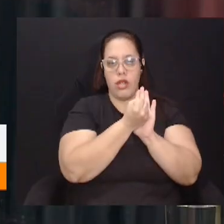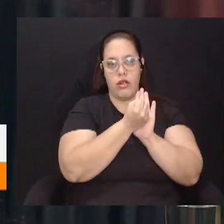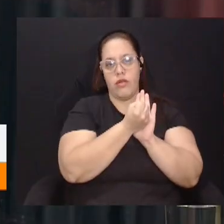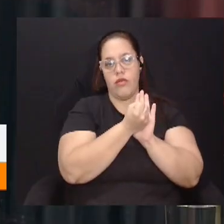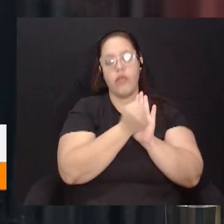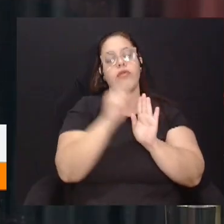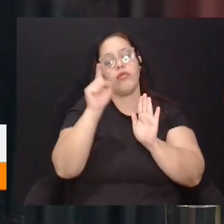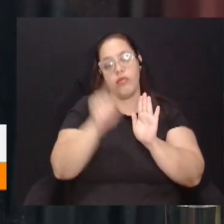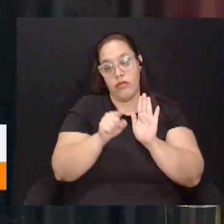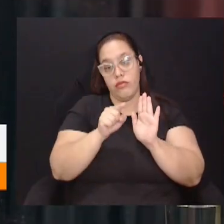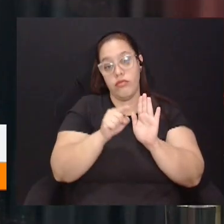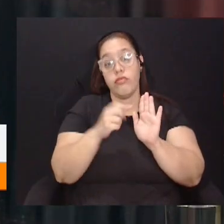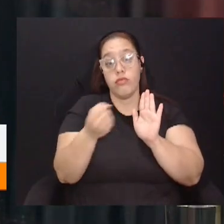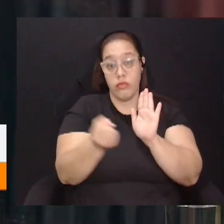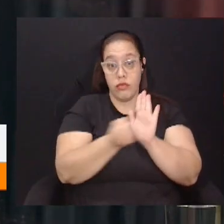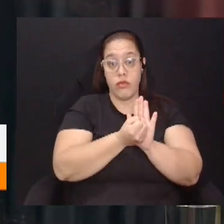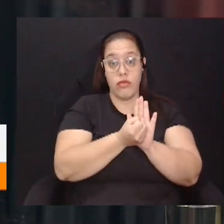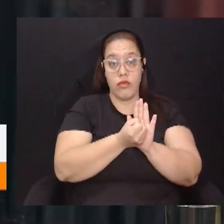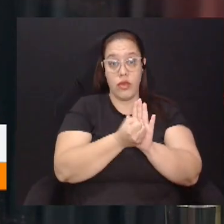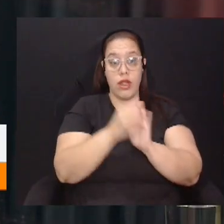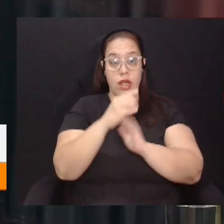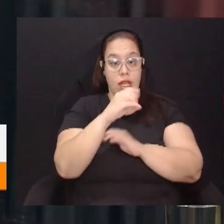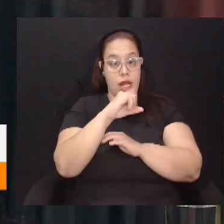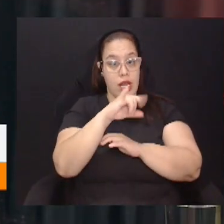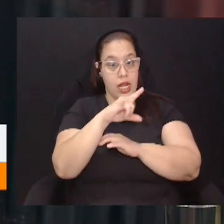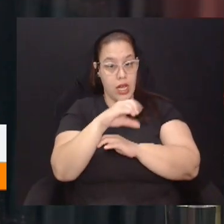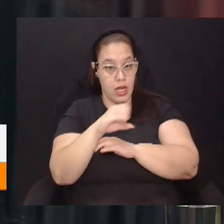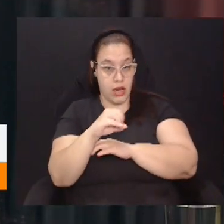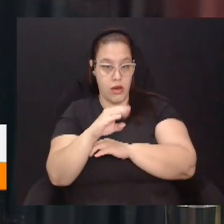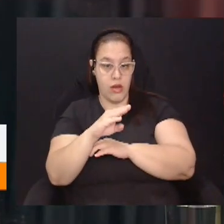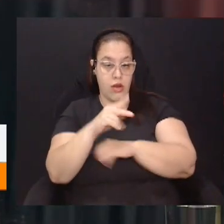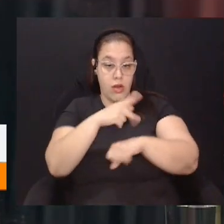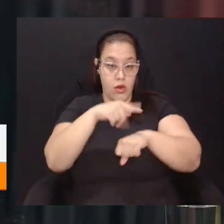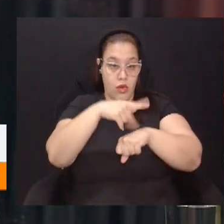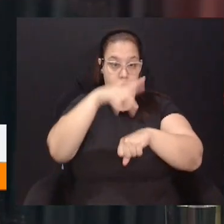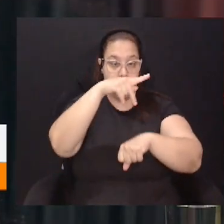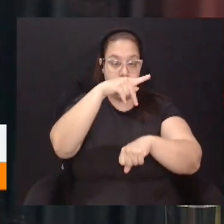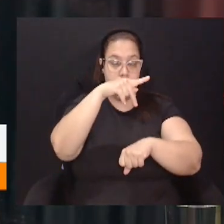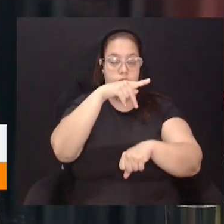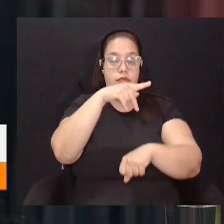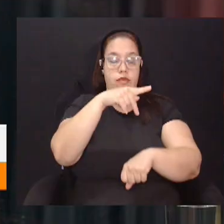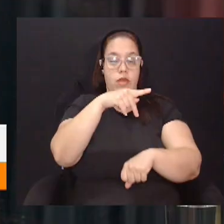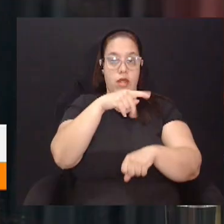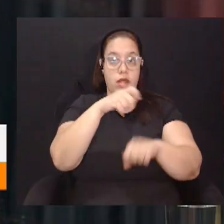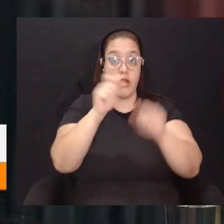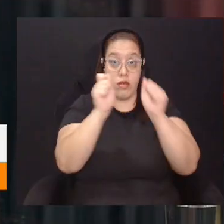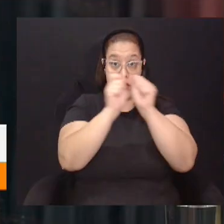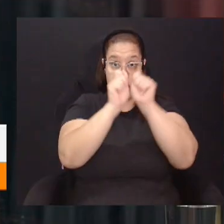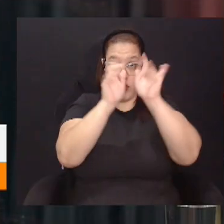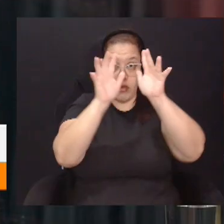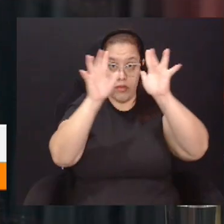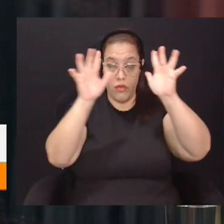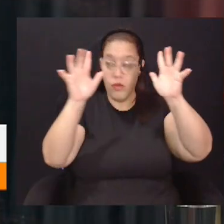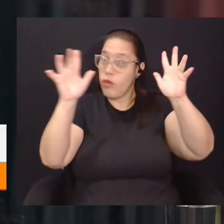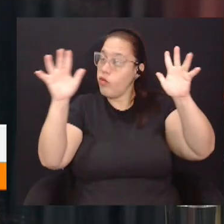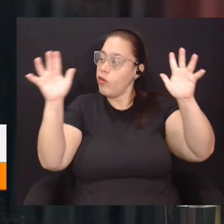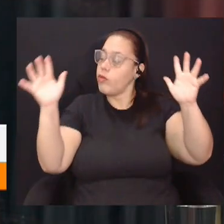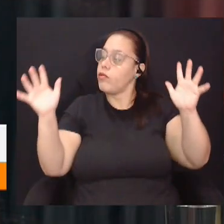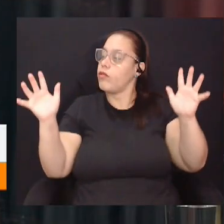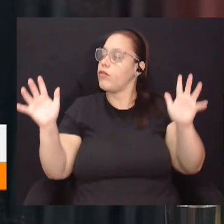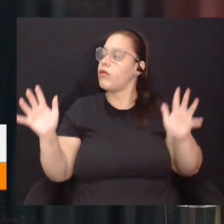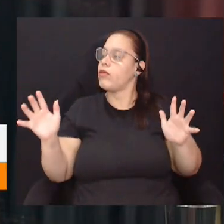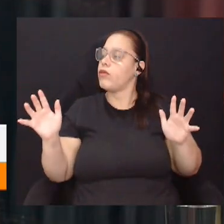esse círio pascal, né? Que é uma iluminação, né? As